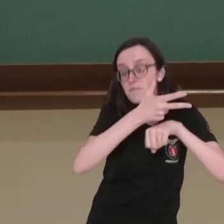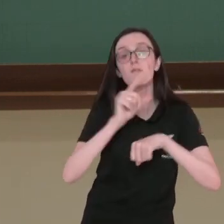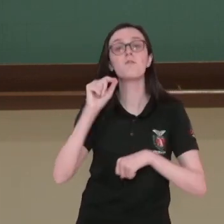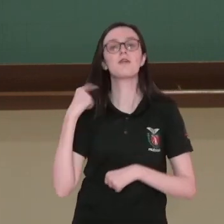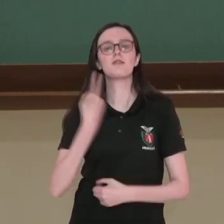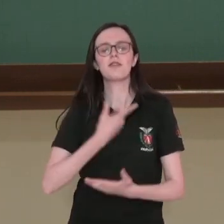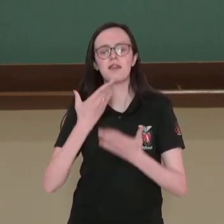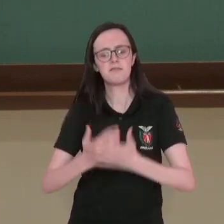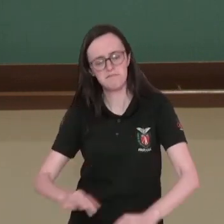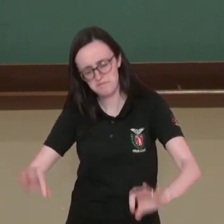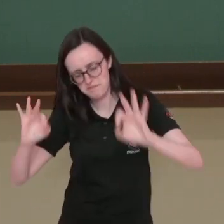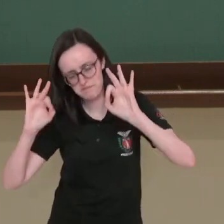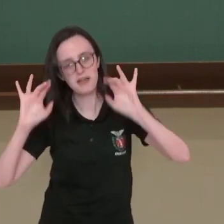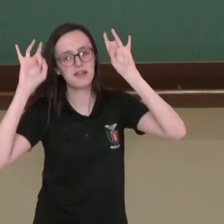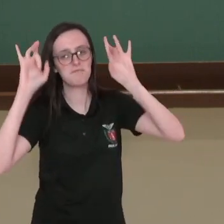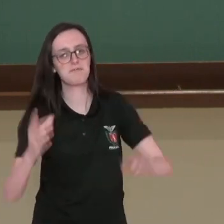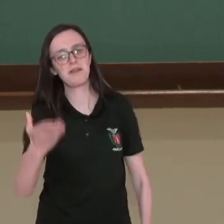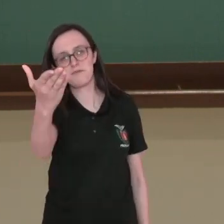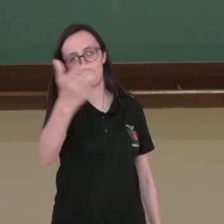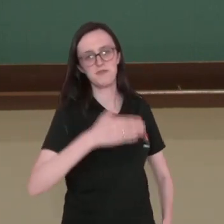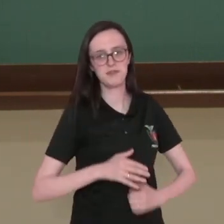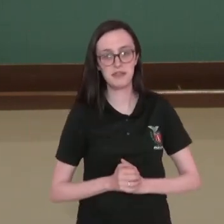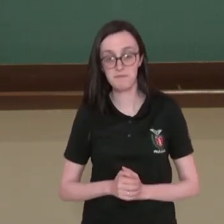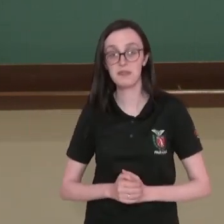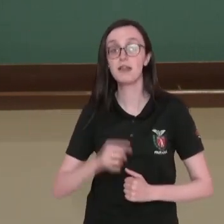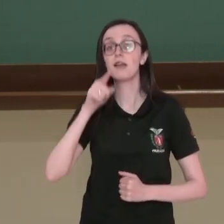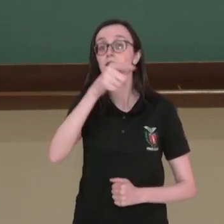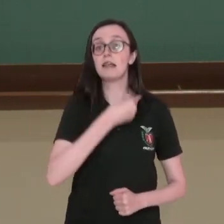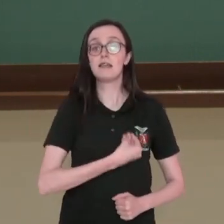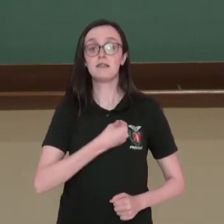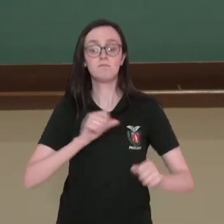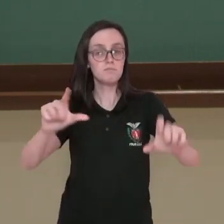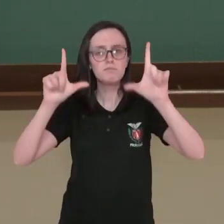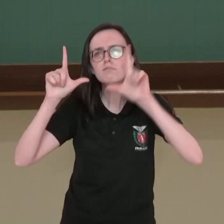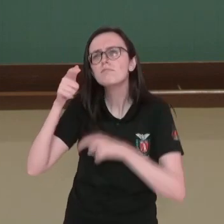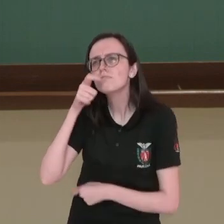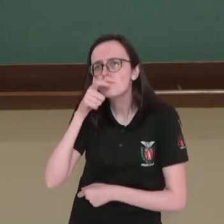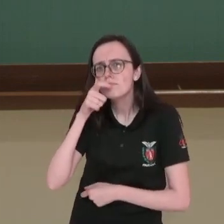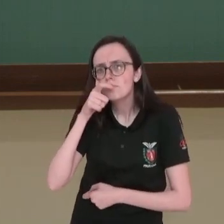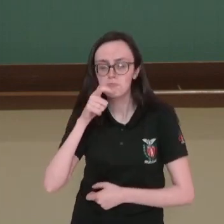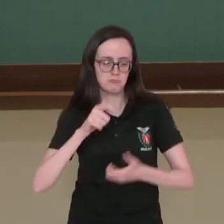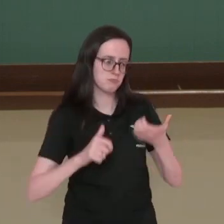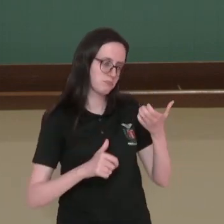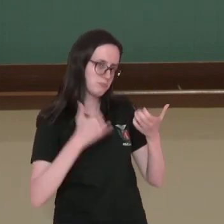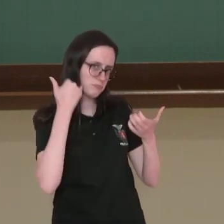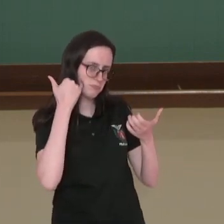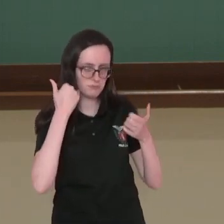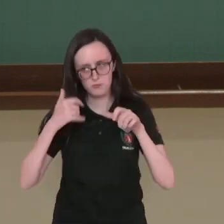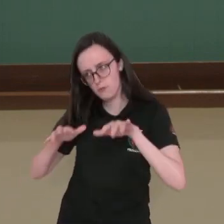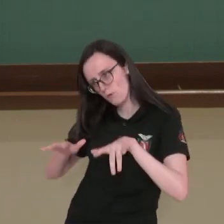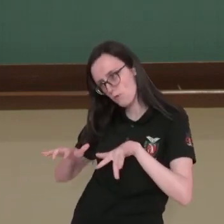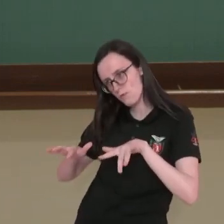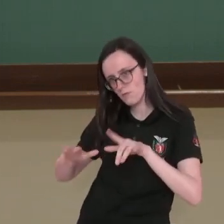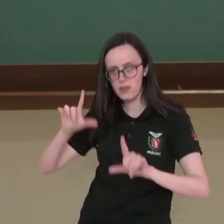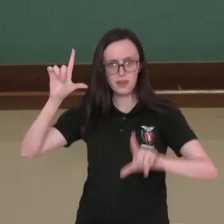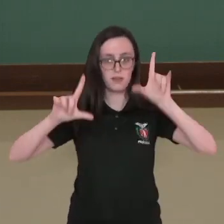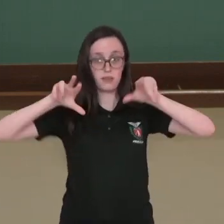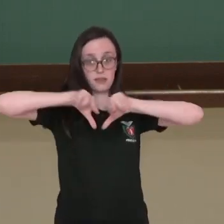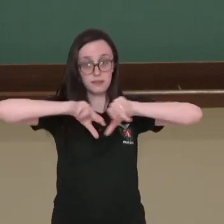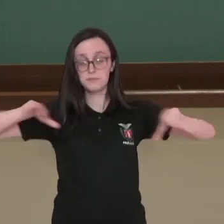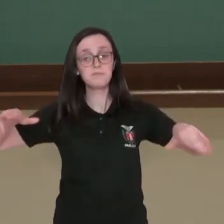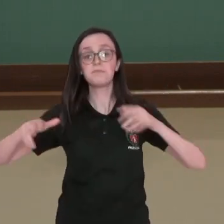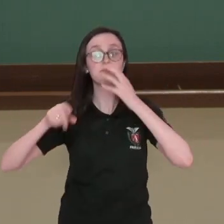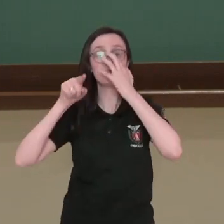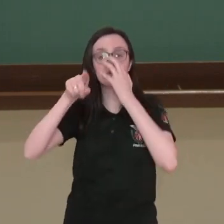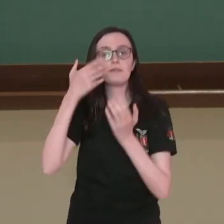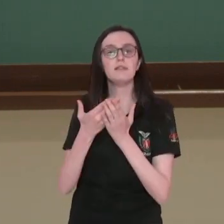uma aula bem especial para você. Você que está do outro lado da telinha, no celular, no computador ou na TV, pessoal,